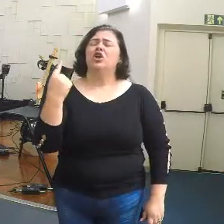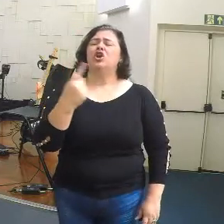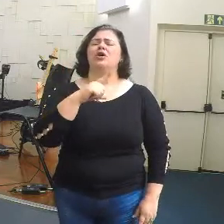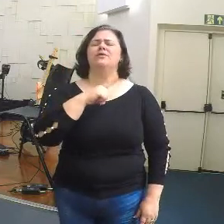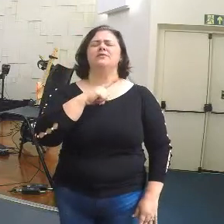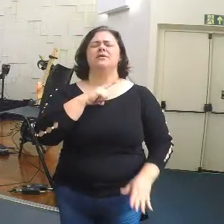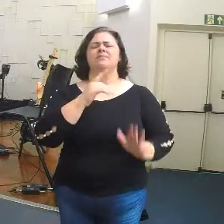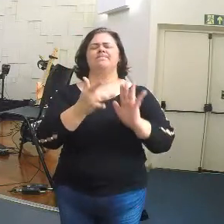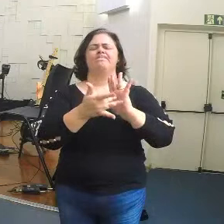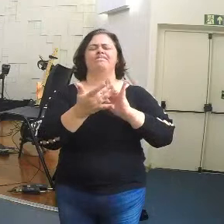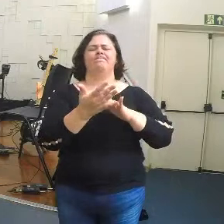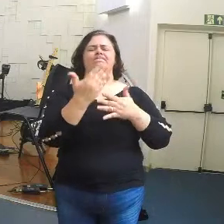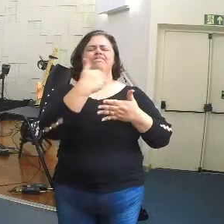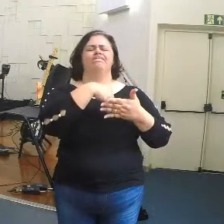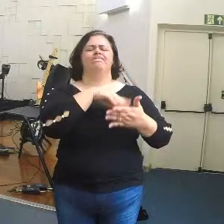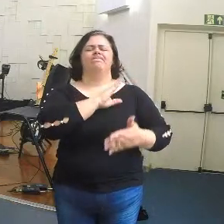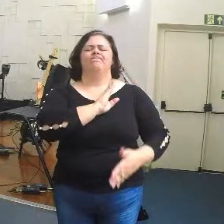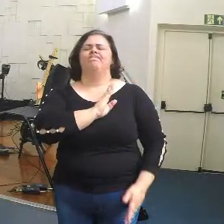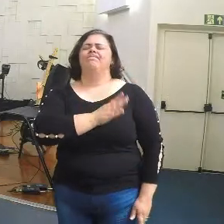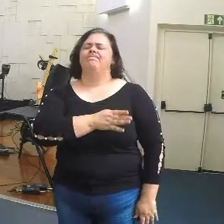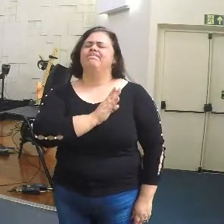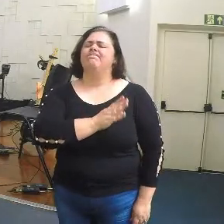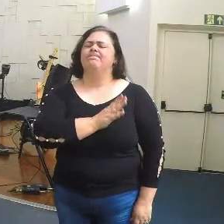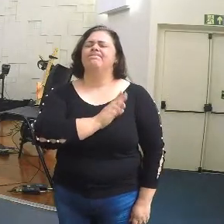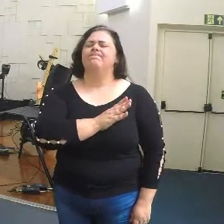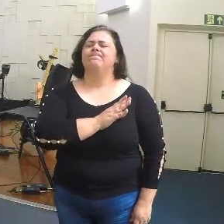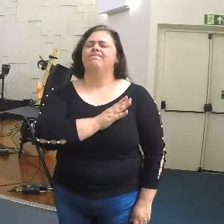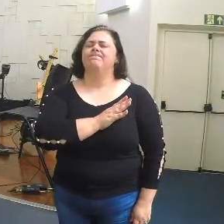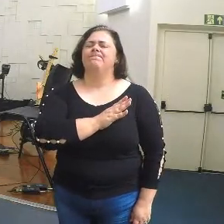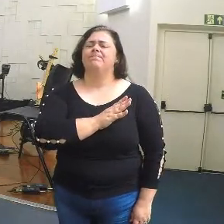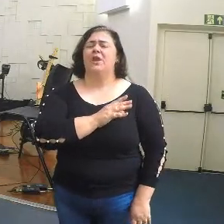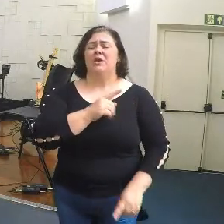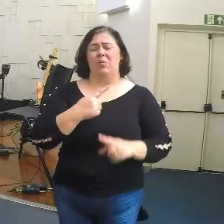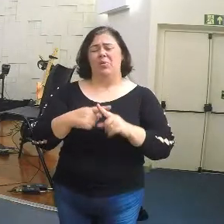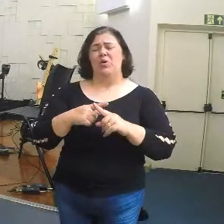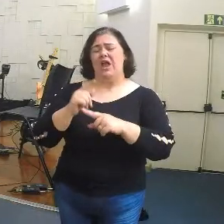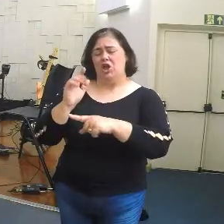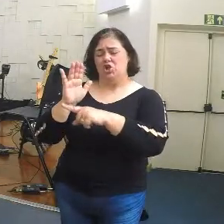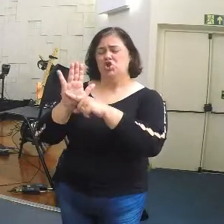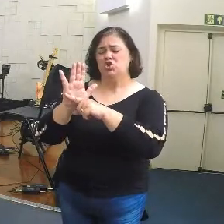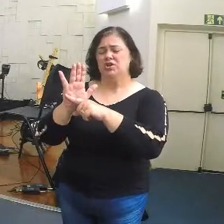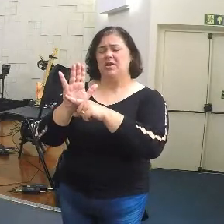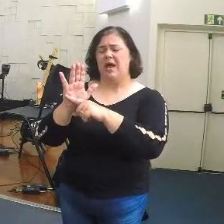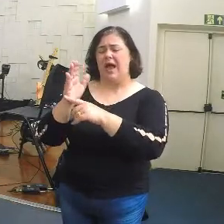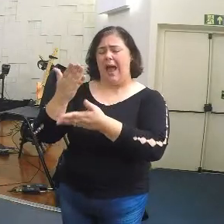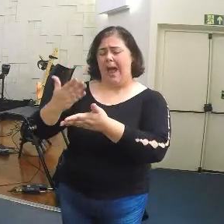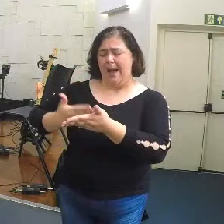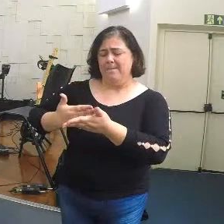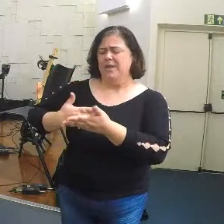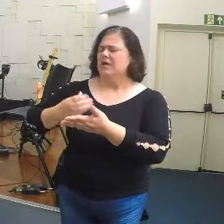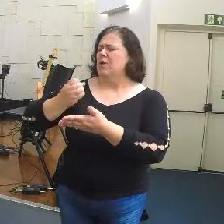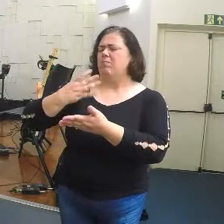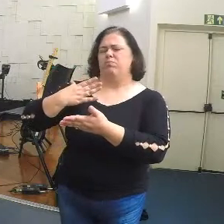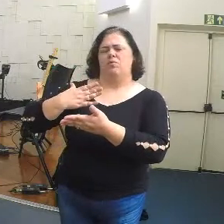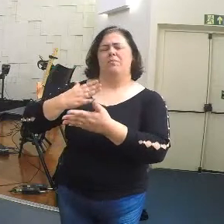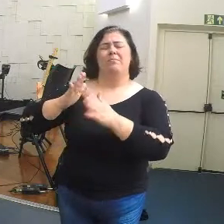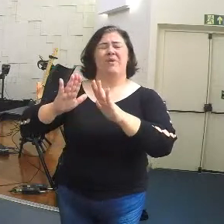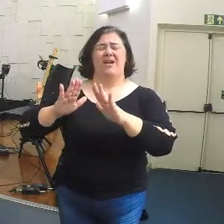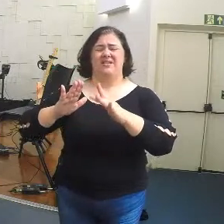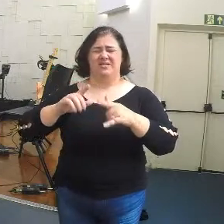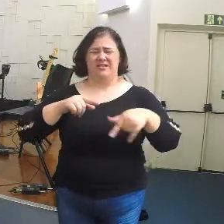para as pessoas que retribuem, nós damos conta, Senhor. Mas para quem não merece, só com o amor que vem do